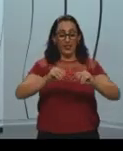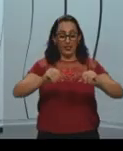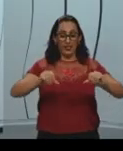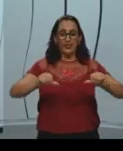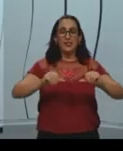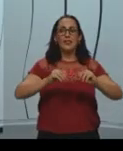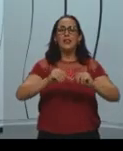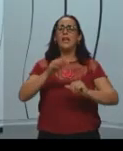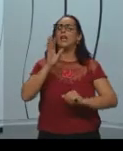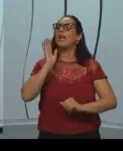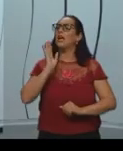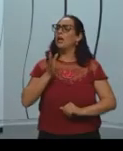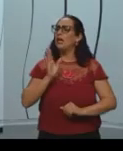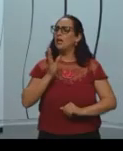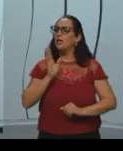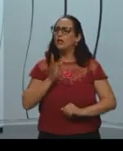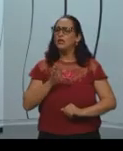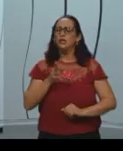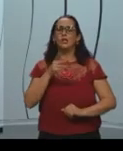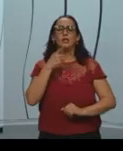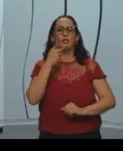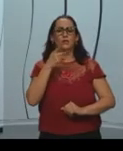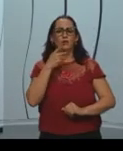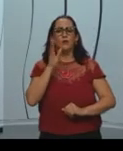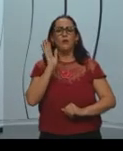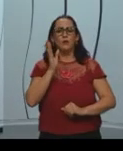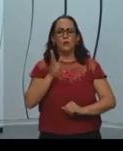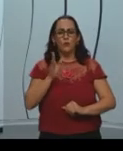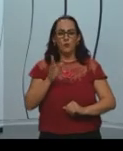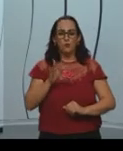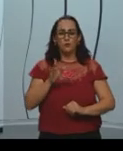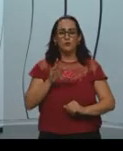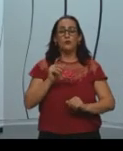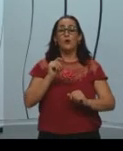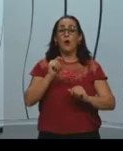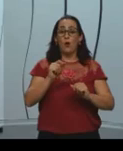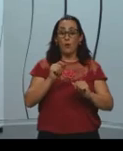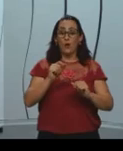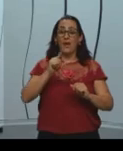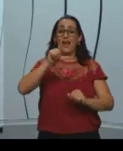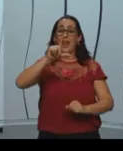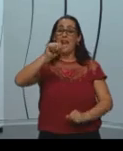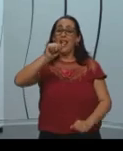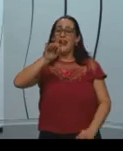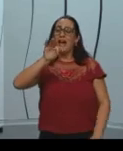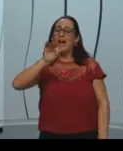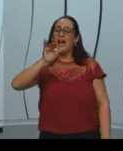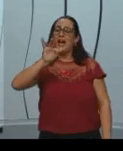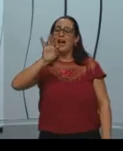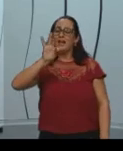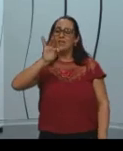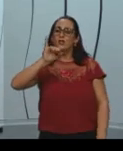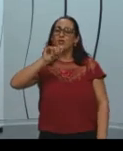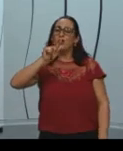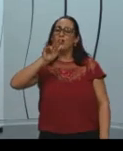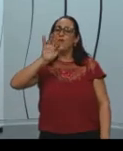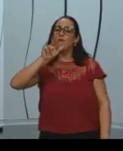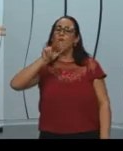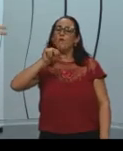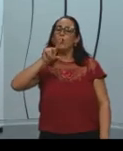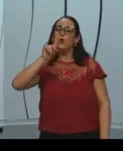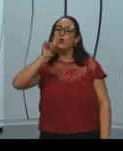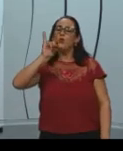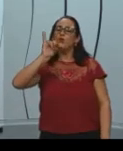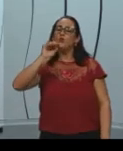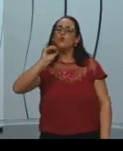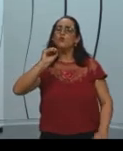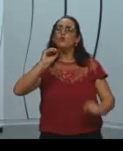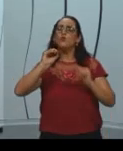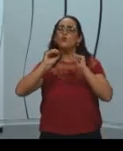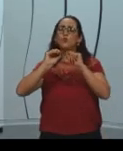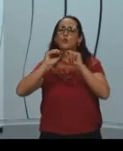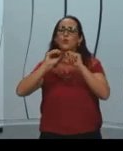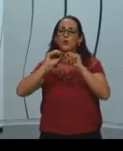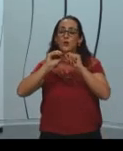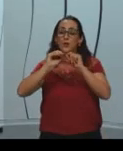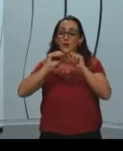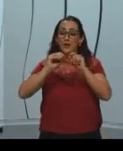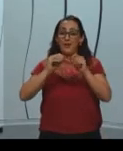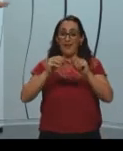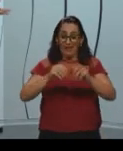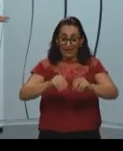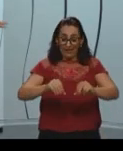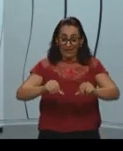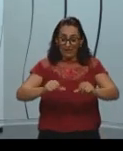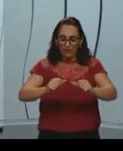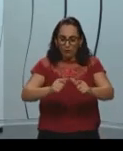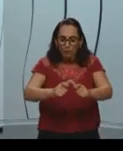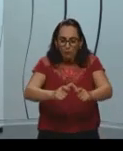várias vezes, Primeira coisa, os grandes latifúndios. O que é isso? Grandes partes de terra, né? A